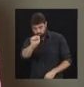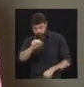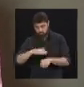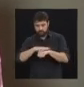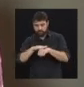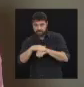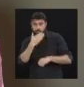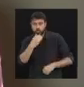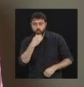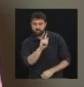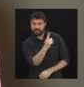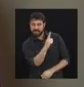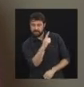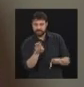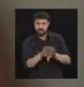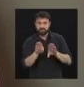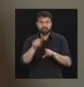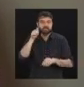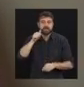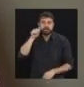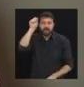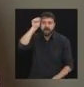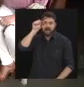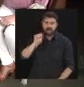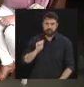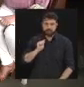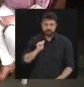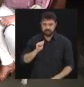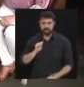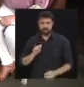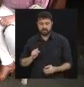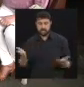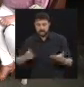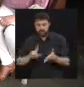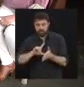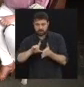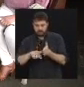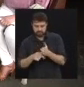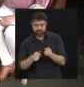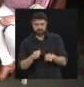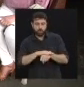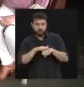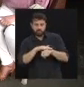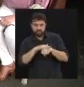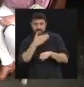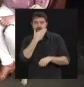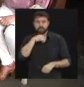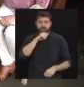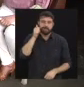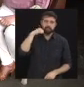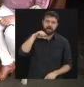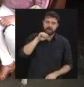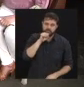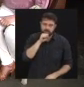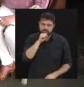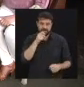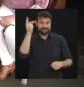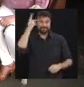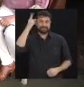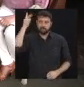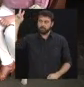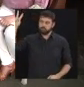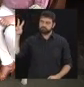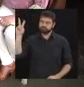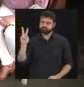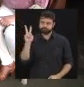com o Gabriel e com a Amanda no primeiro bloco e agora nós vamos conversar com os pais do Gabriel, que vieram até Campinas, vieram